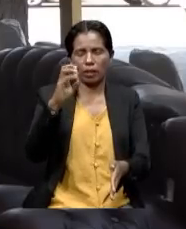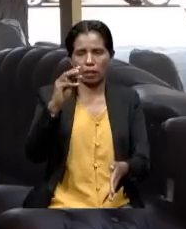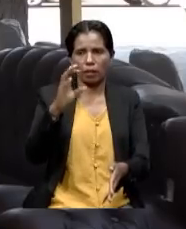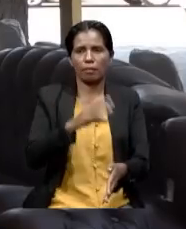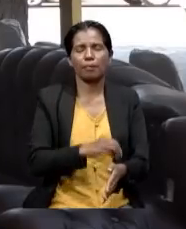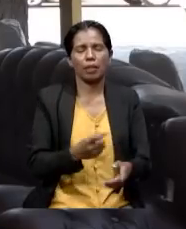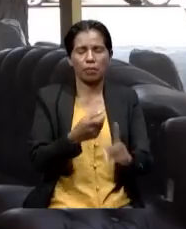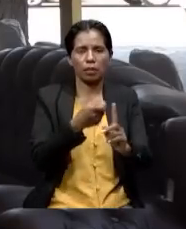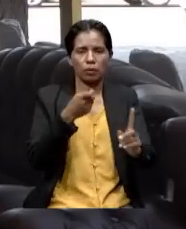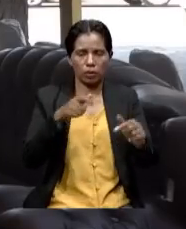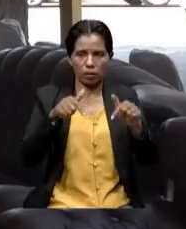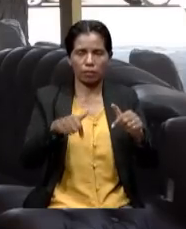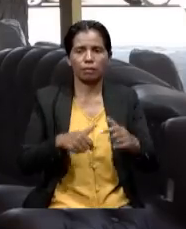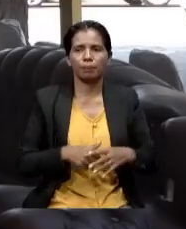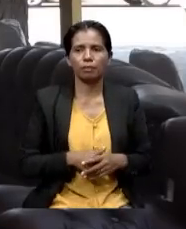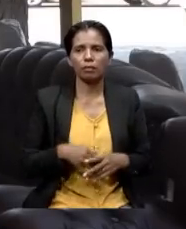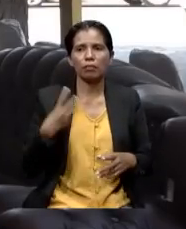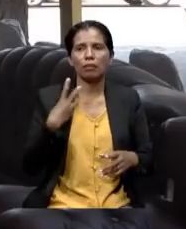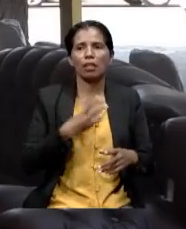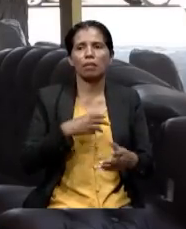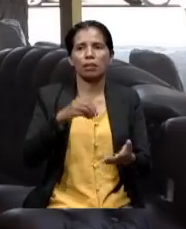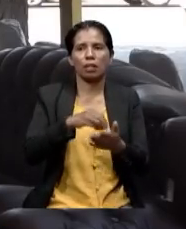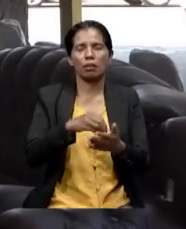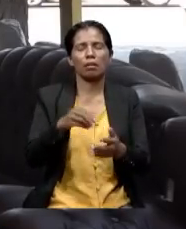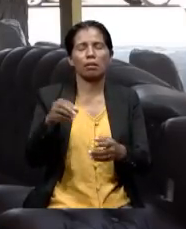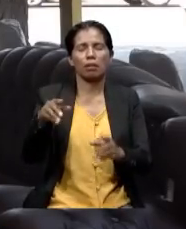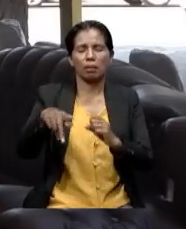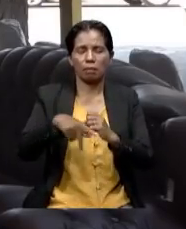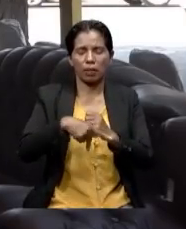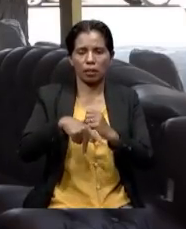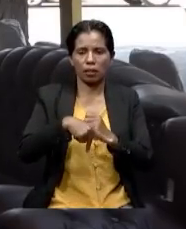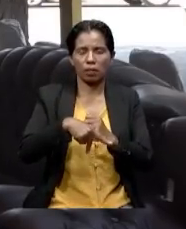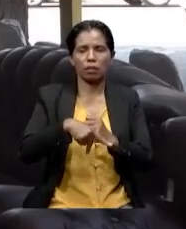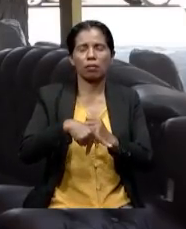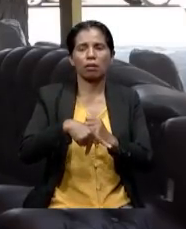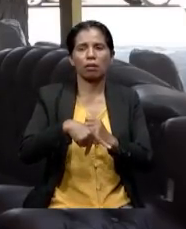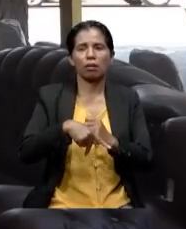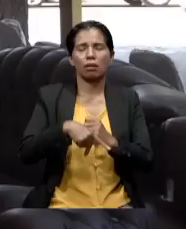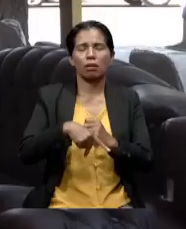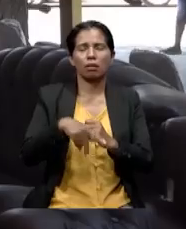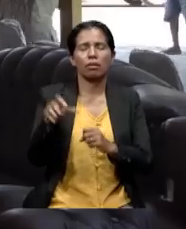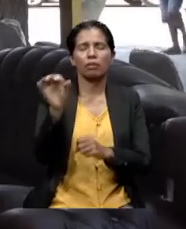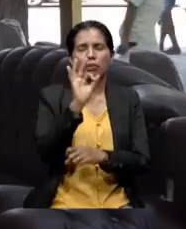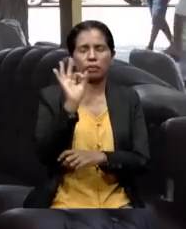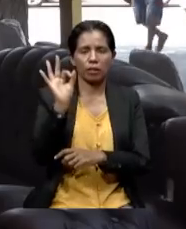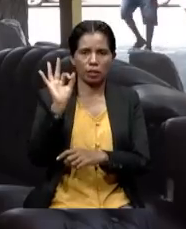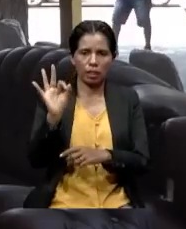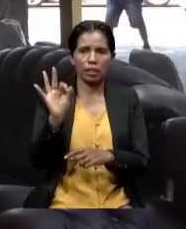sai se ne. Am si tauret bandeira fretilini ani ne. Ia mi lori bai